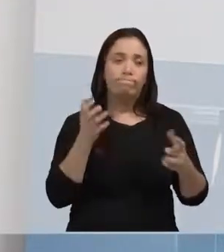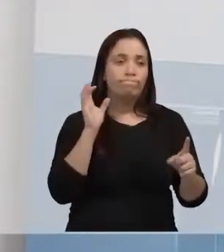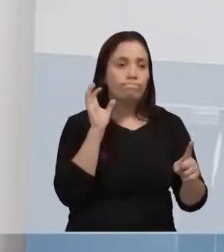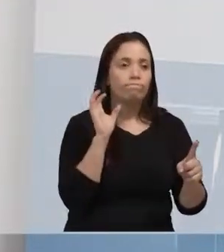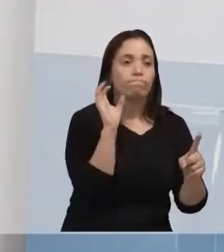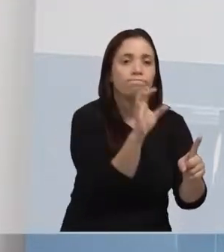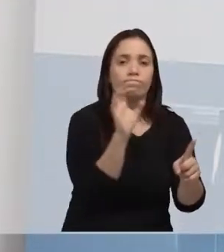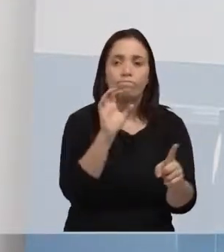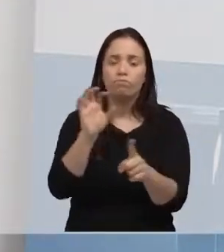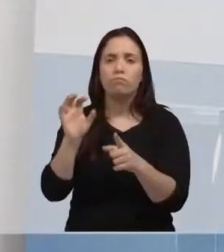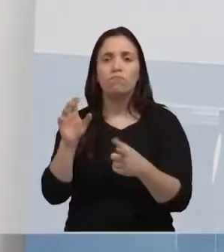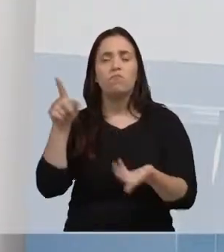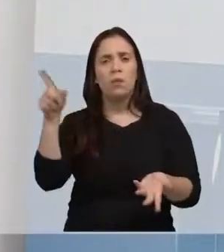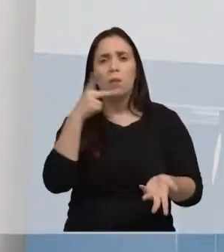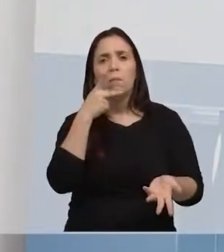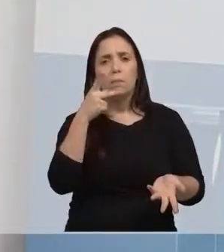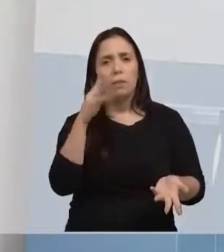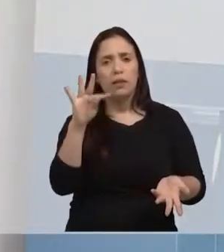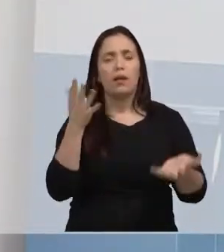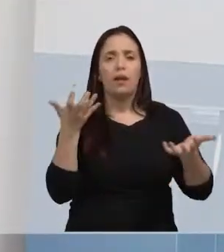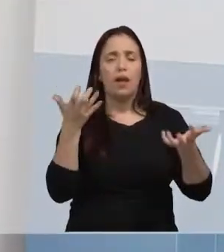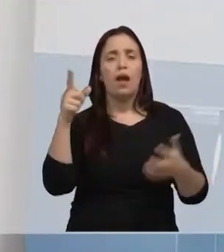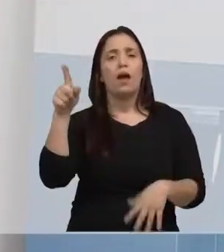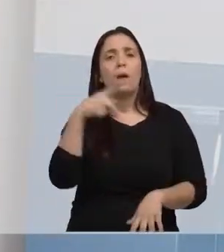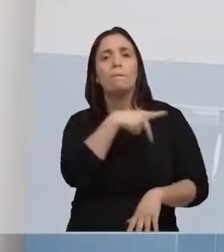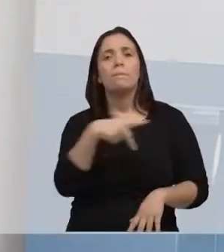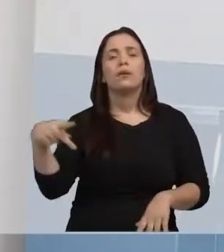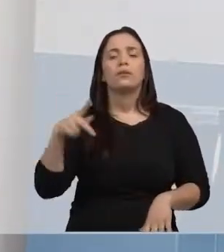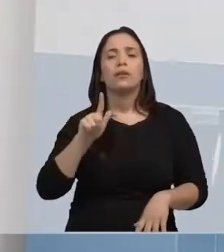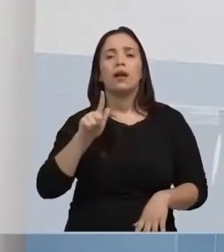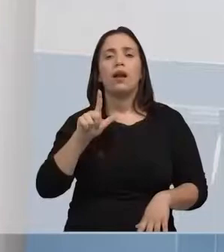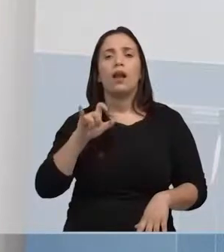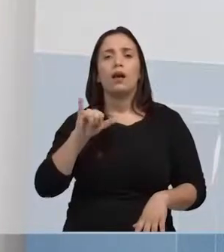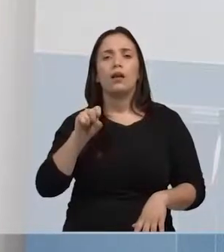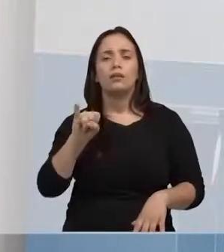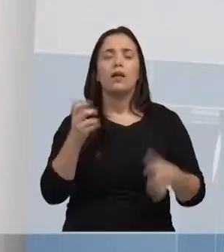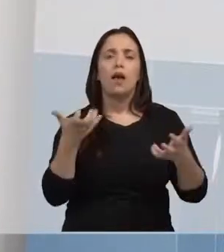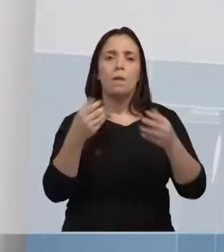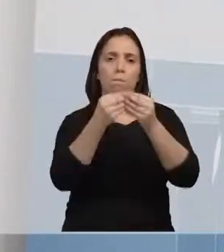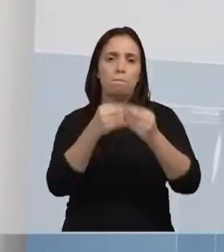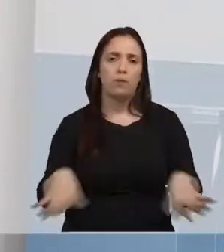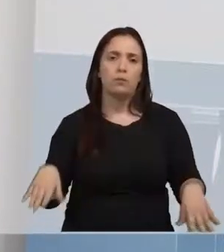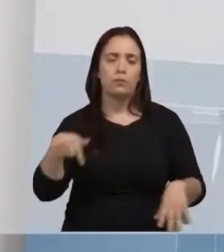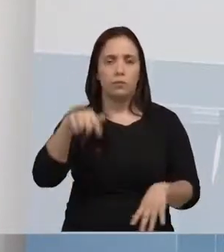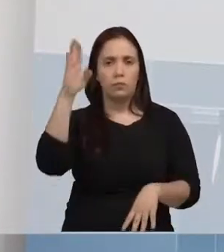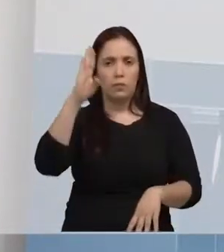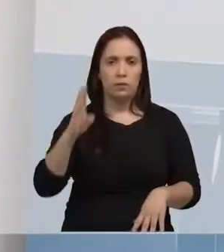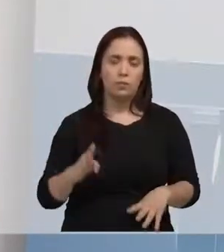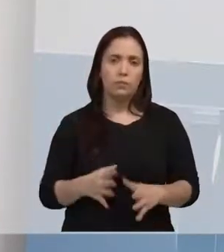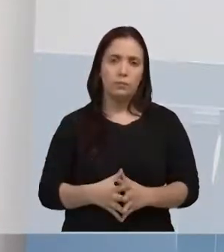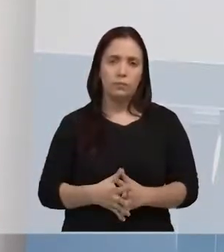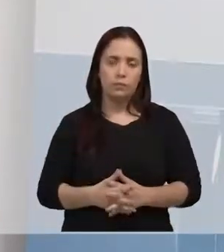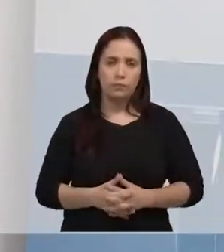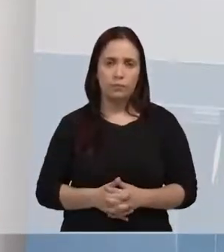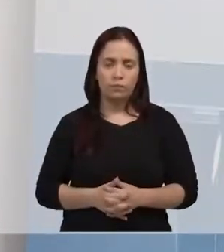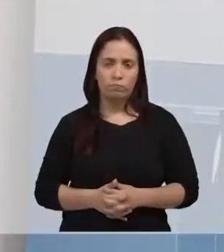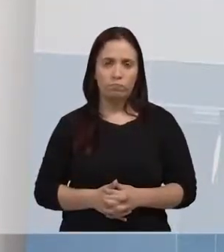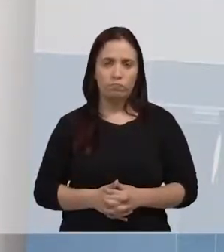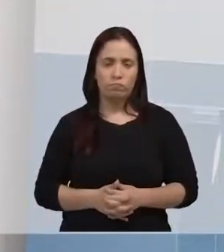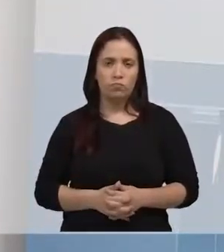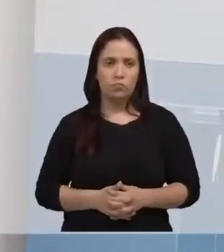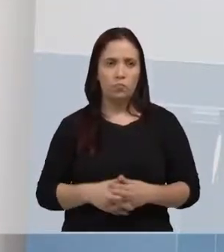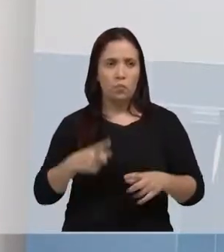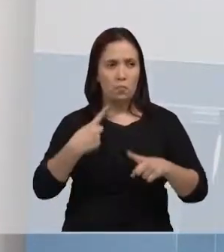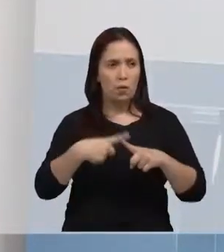isso. O que é que o PT, o que é que a Gleice Hoffmann pensa? Que